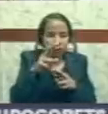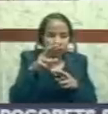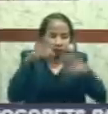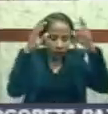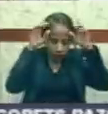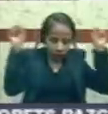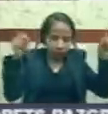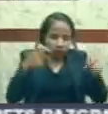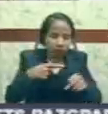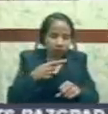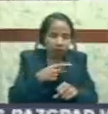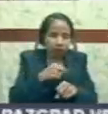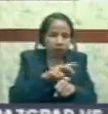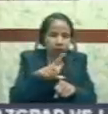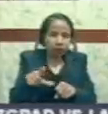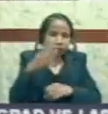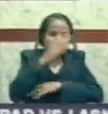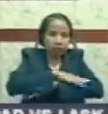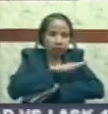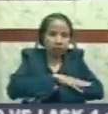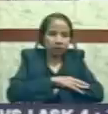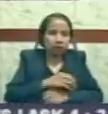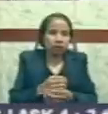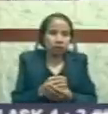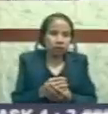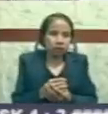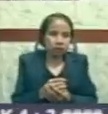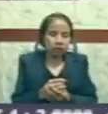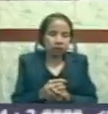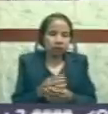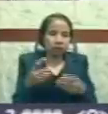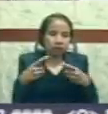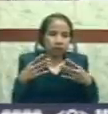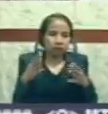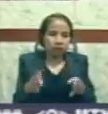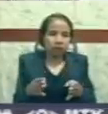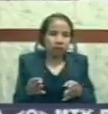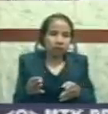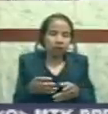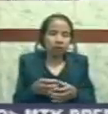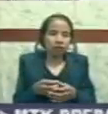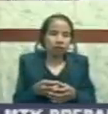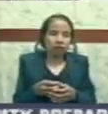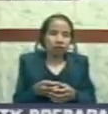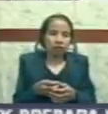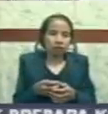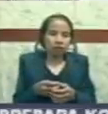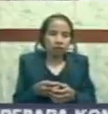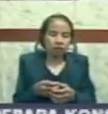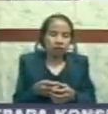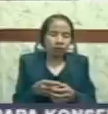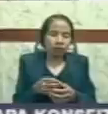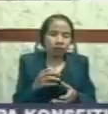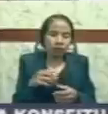nacional, composição mesa. Ilustres deputadas, não deputados, caros membros